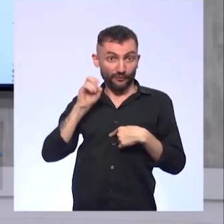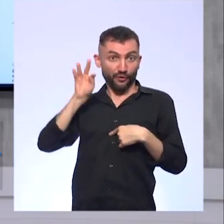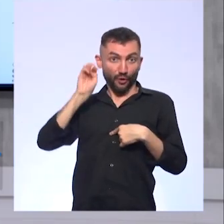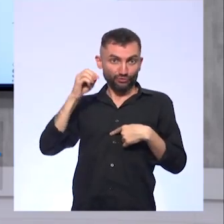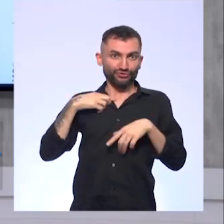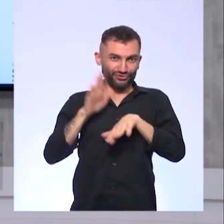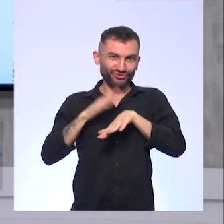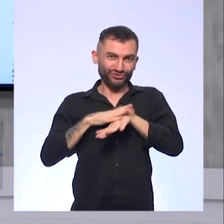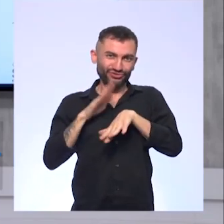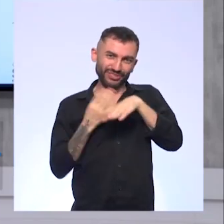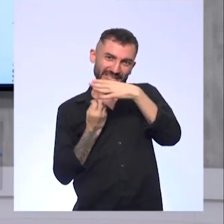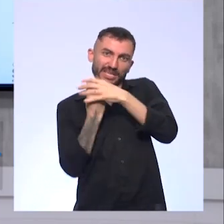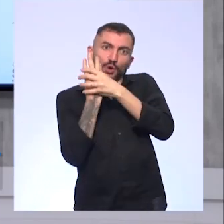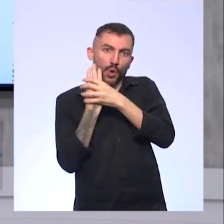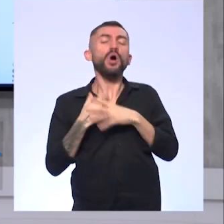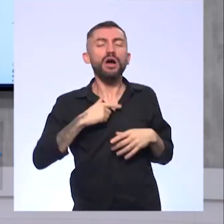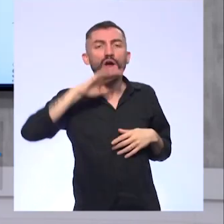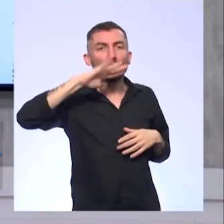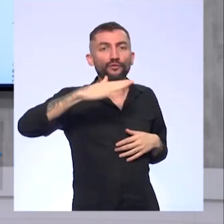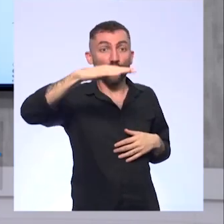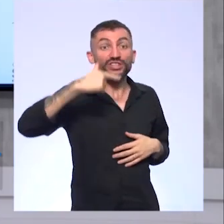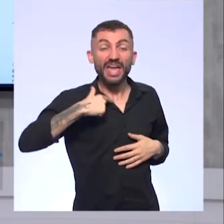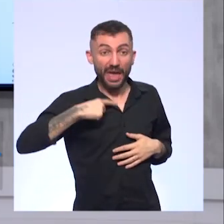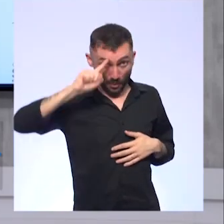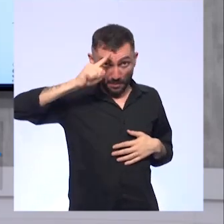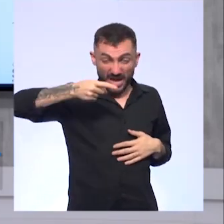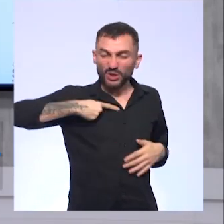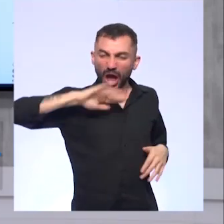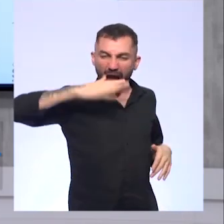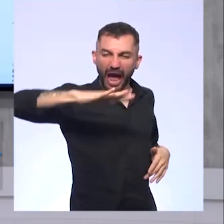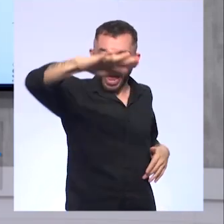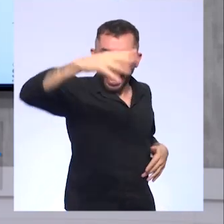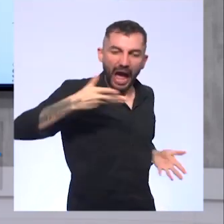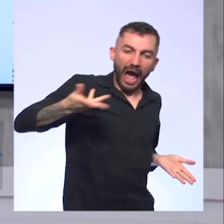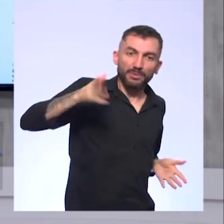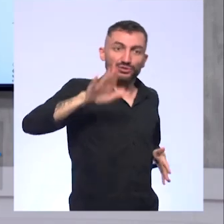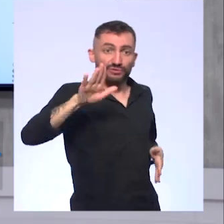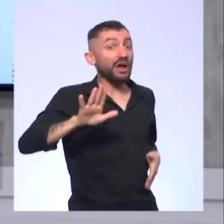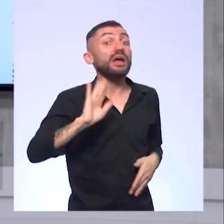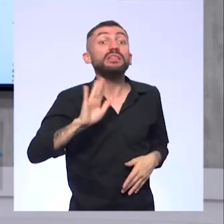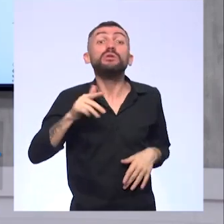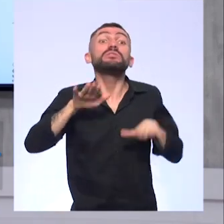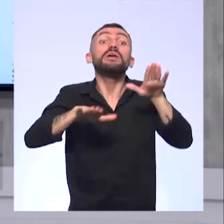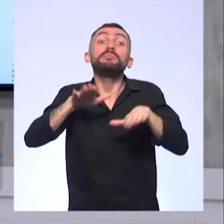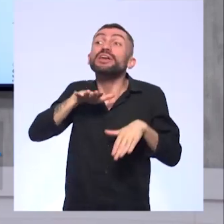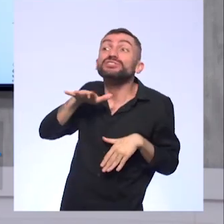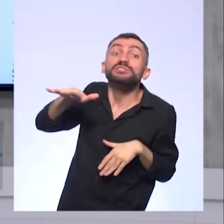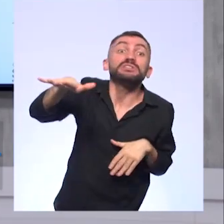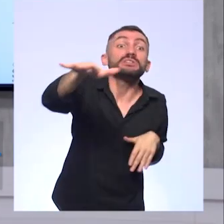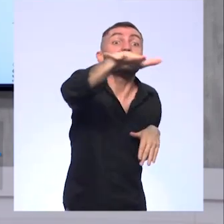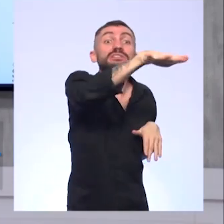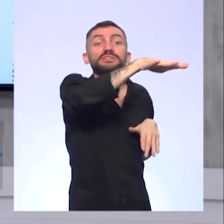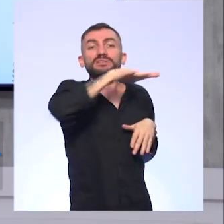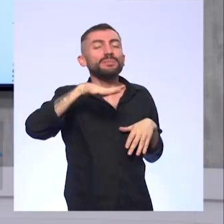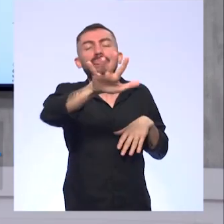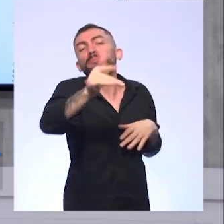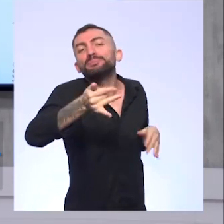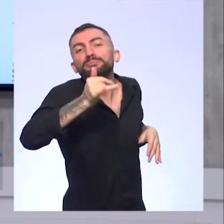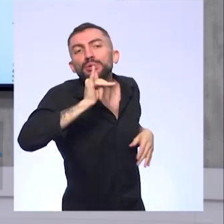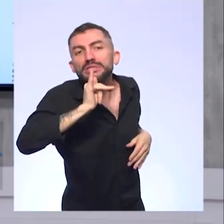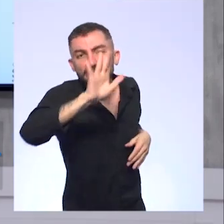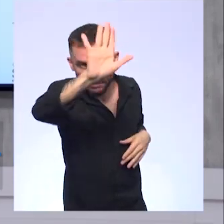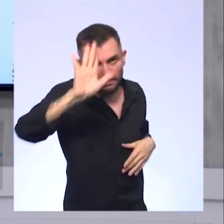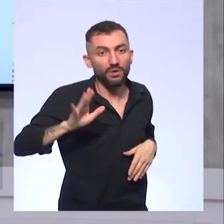você que vai determinar a velocidade da onda a velocidade da onda que me termina é o próprio meio por exemplo que eu quero dizer com isso eu tô numa